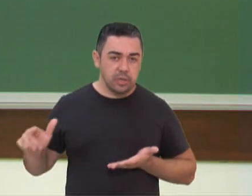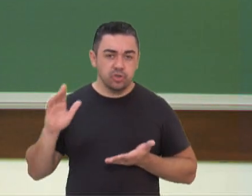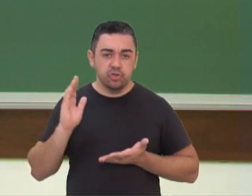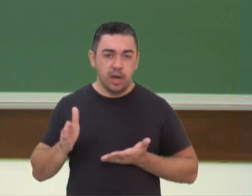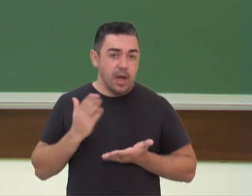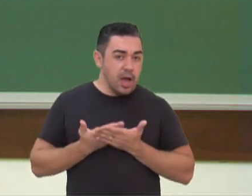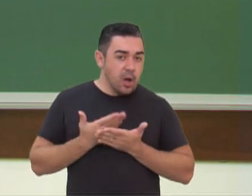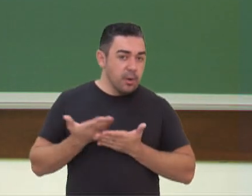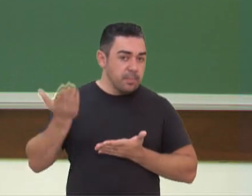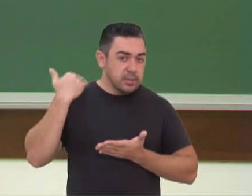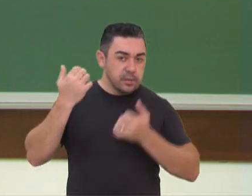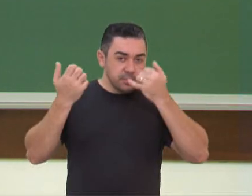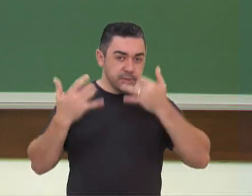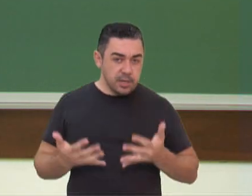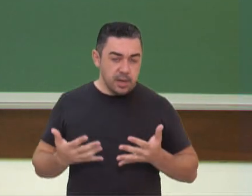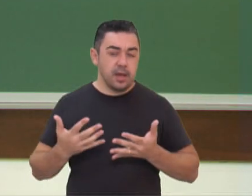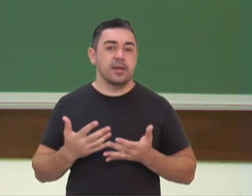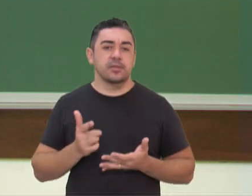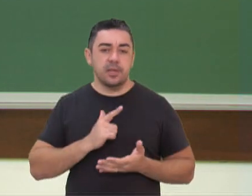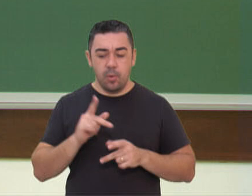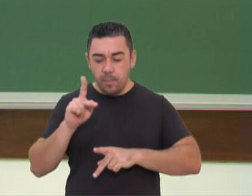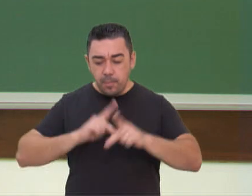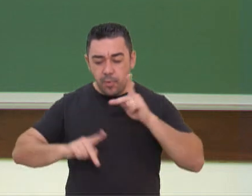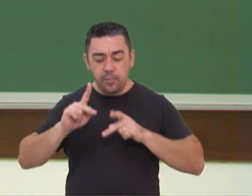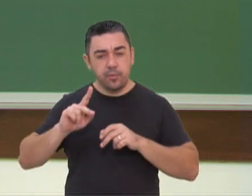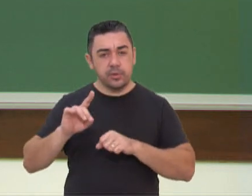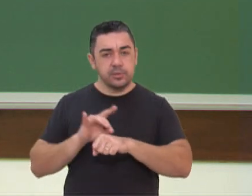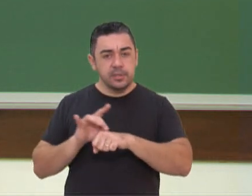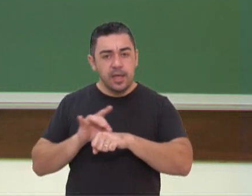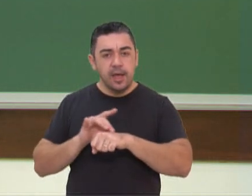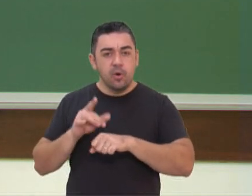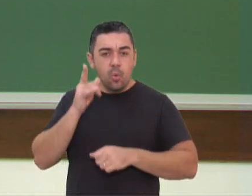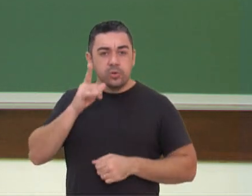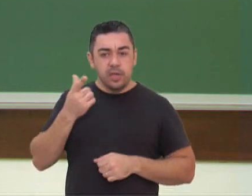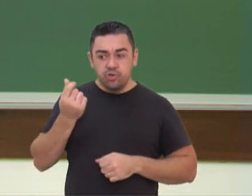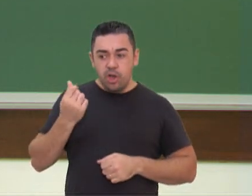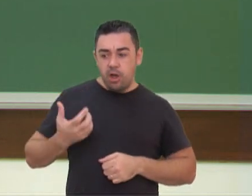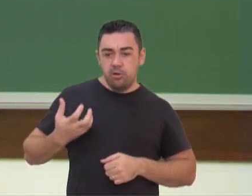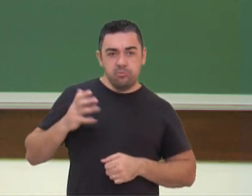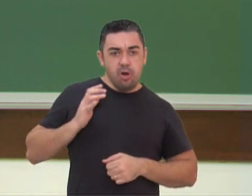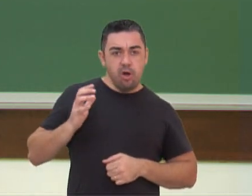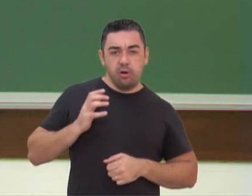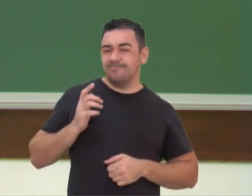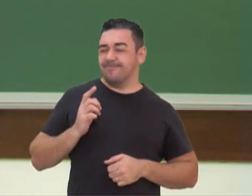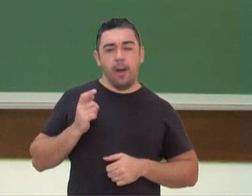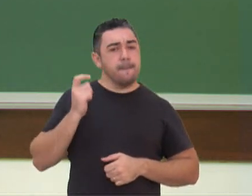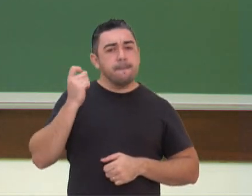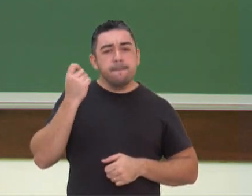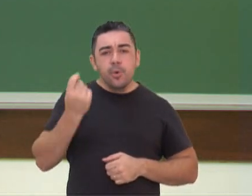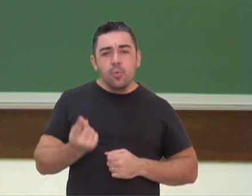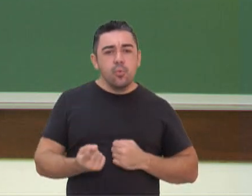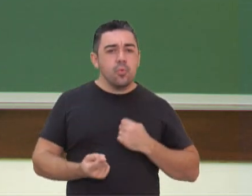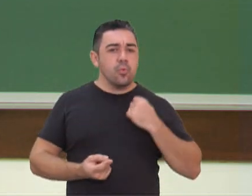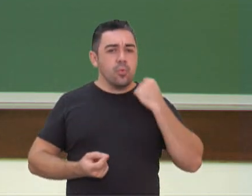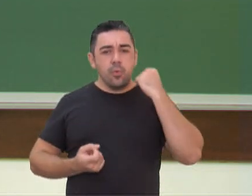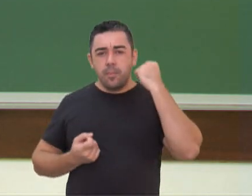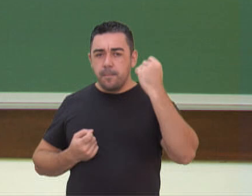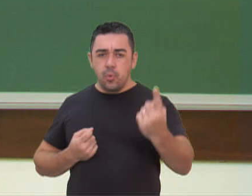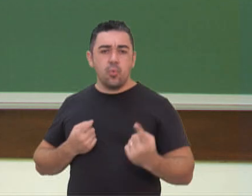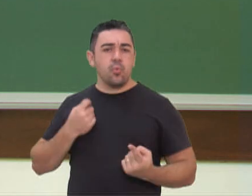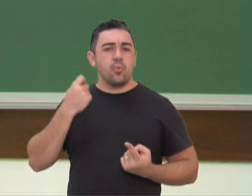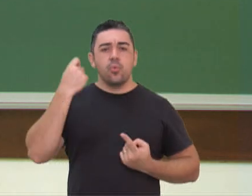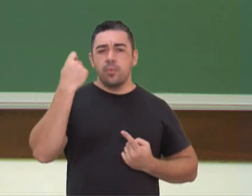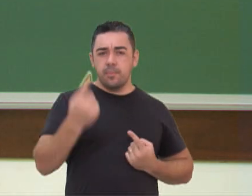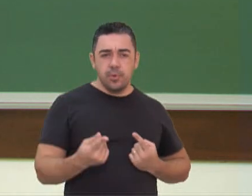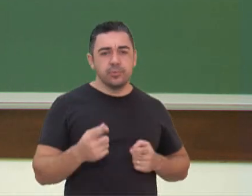aula passada, uma população negra com boas condições financeiras. Eram poucos os negros com boas condições financeiras, então